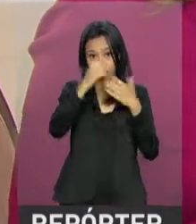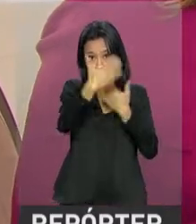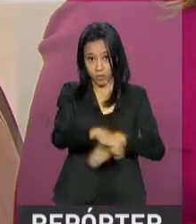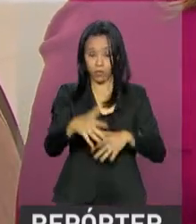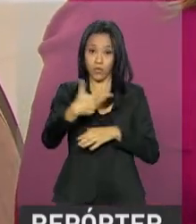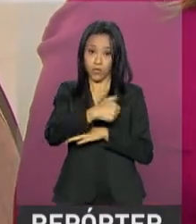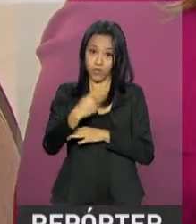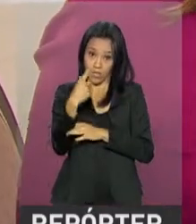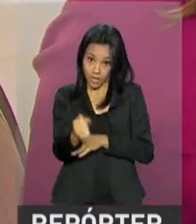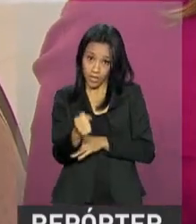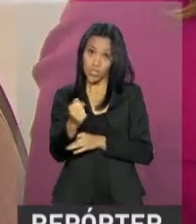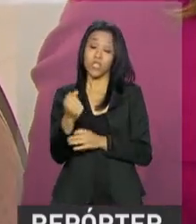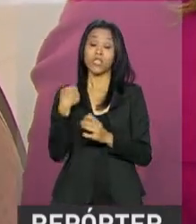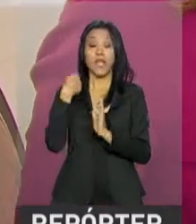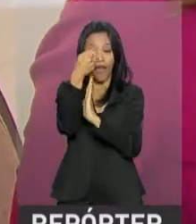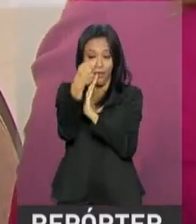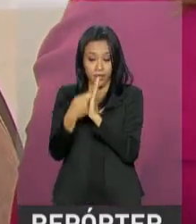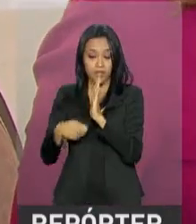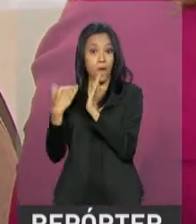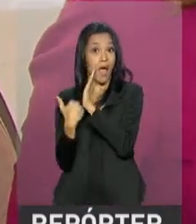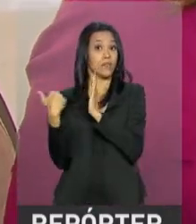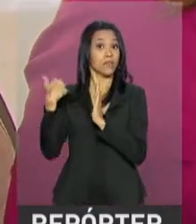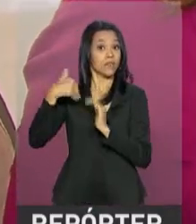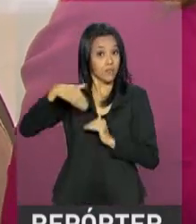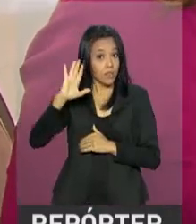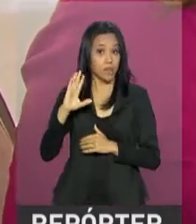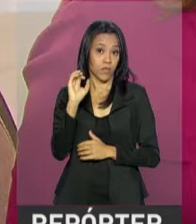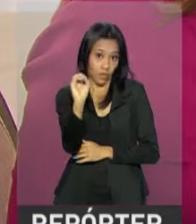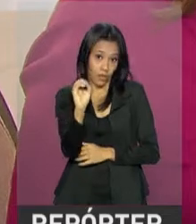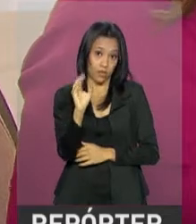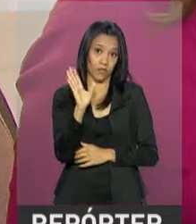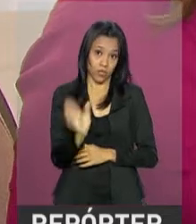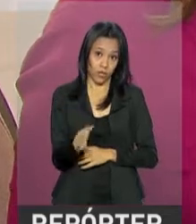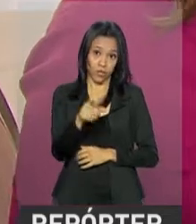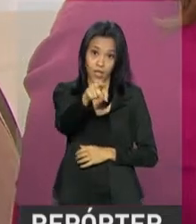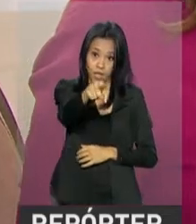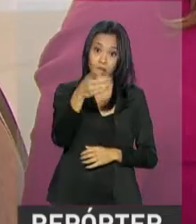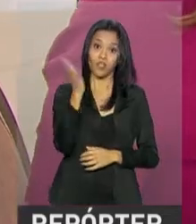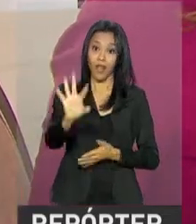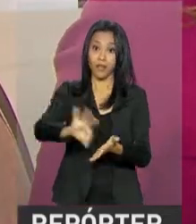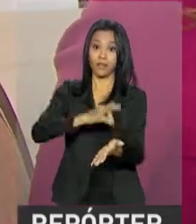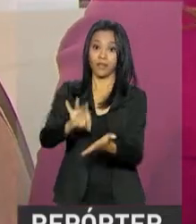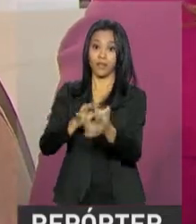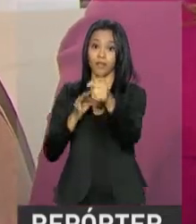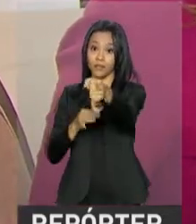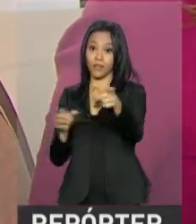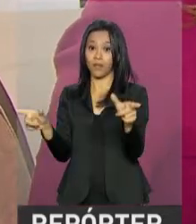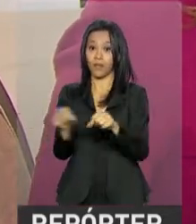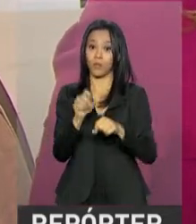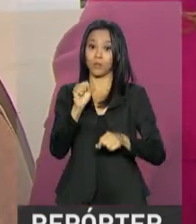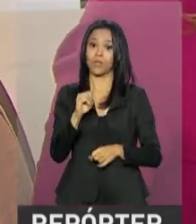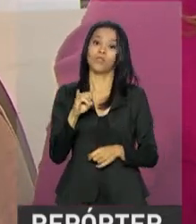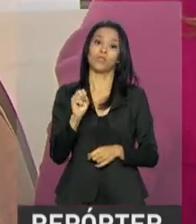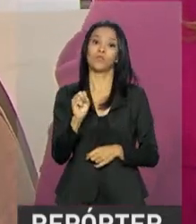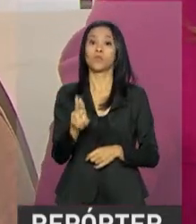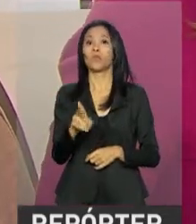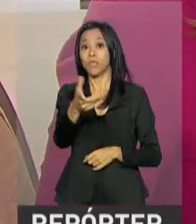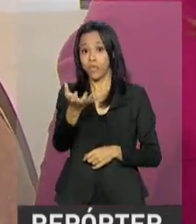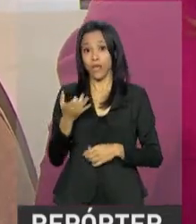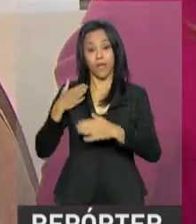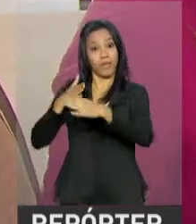acima de zero como é o caso da tainá que já está aqui fazendo a inscrição e querem ingressar no curso de